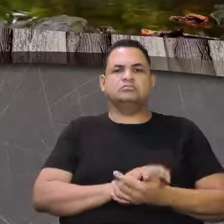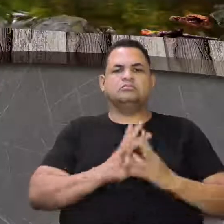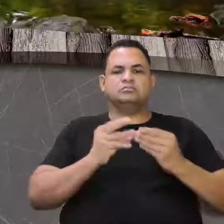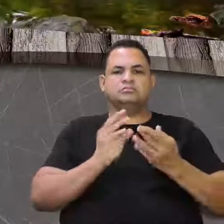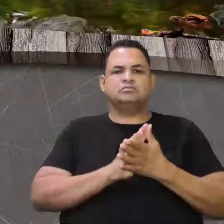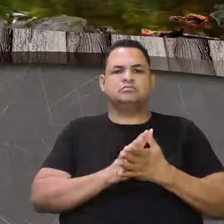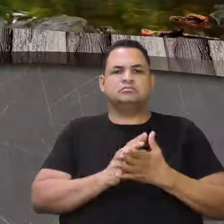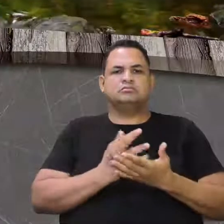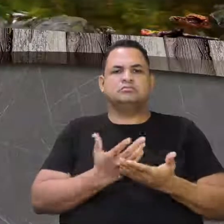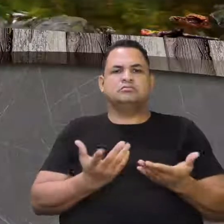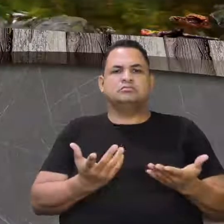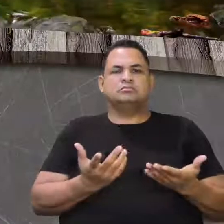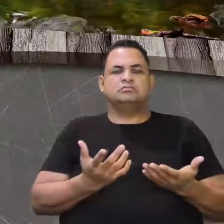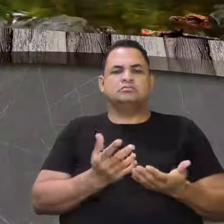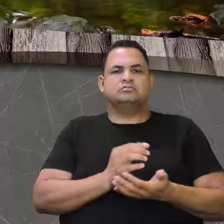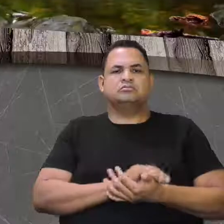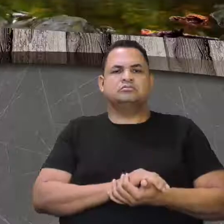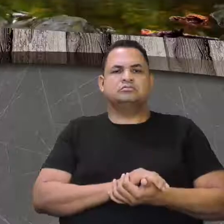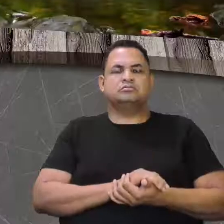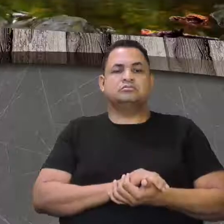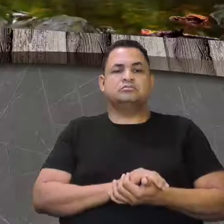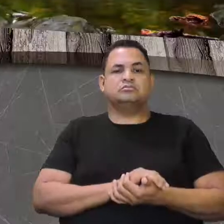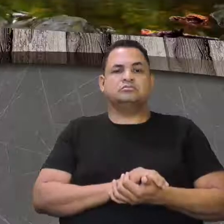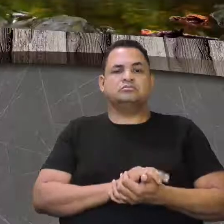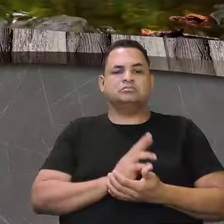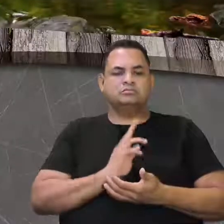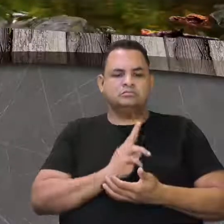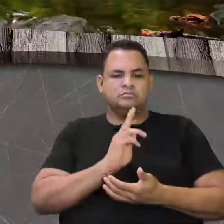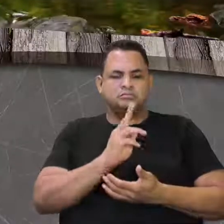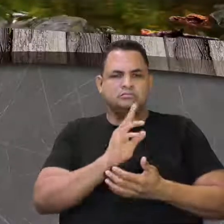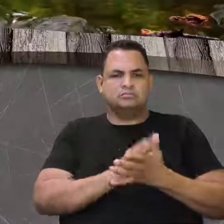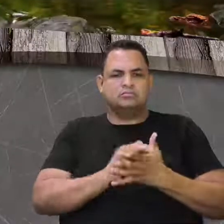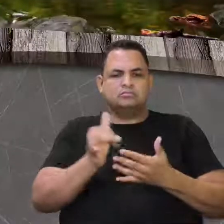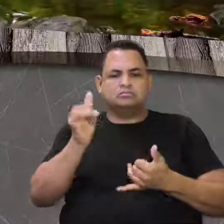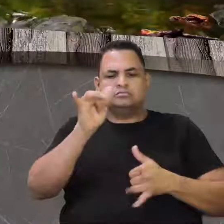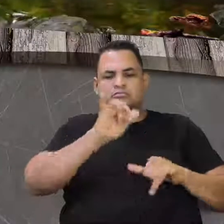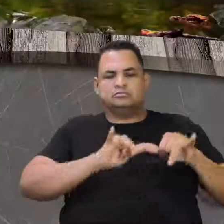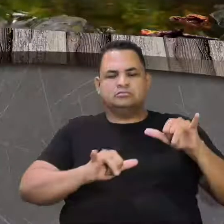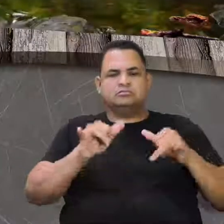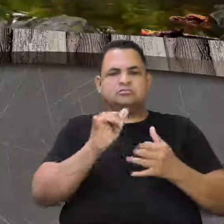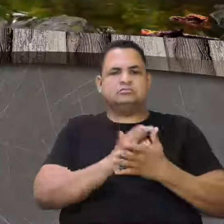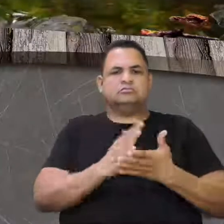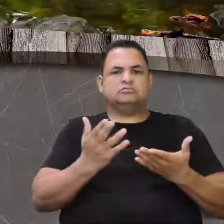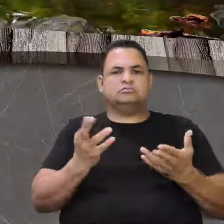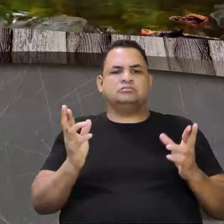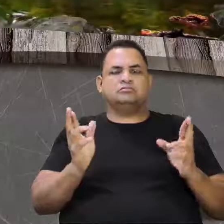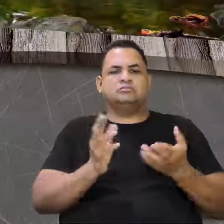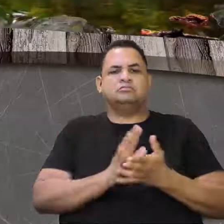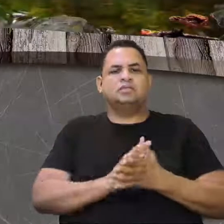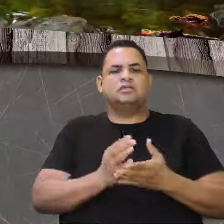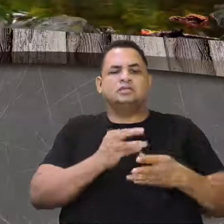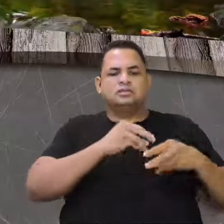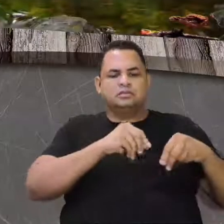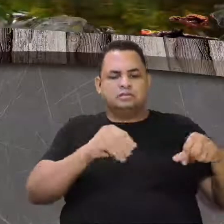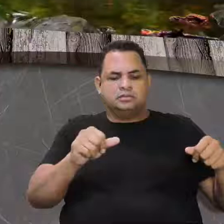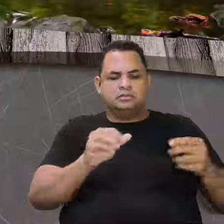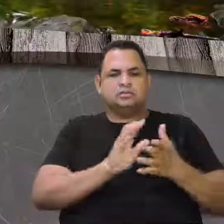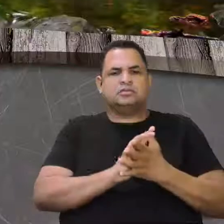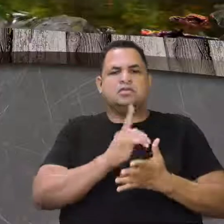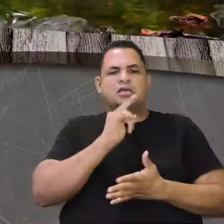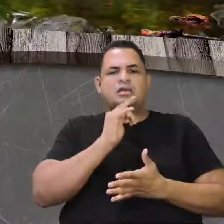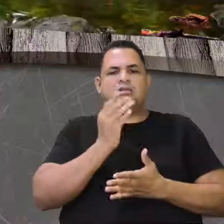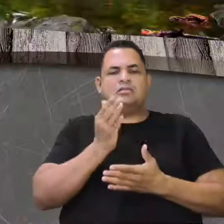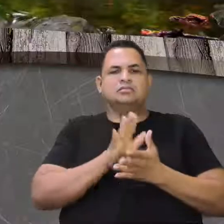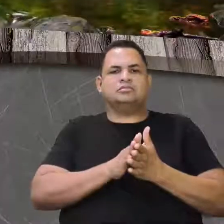tem reação, tá? E aí processos químicos, reações químicas acontecem tanto no solo, quanto na água,